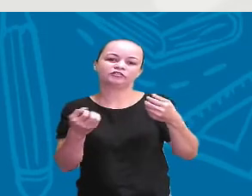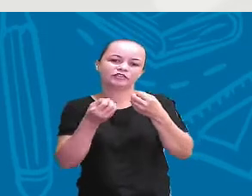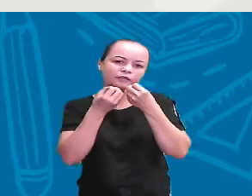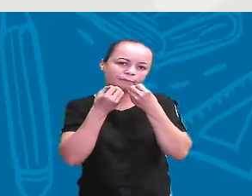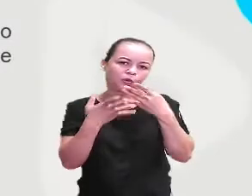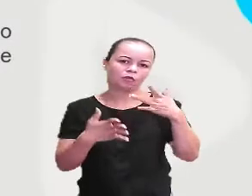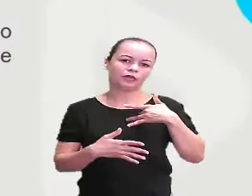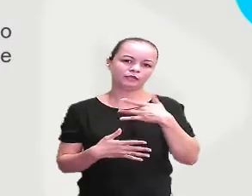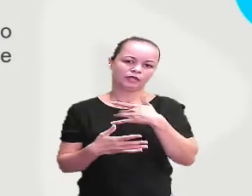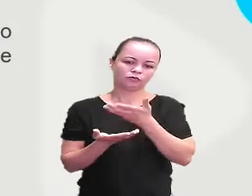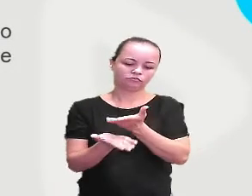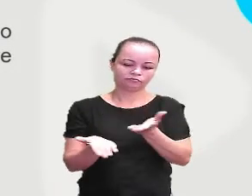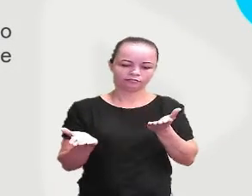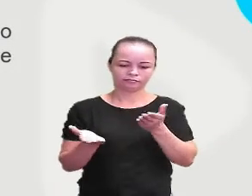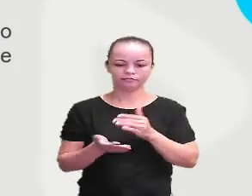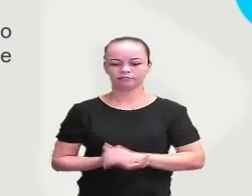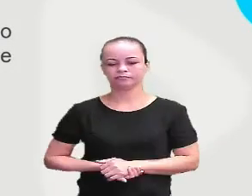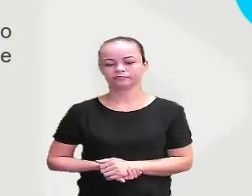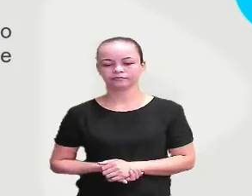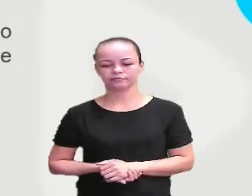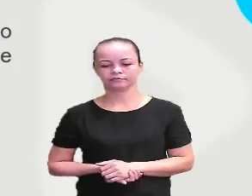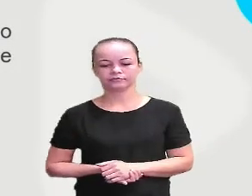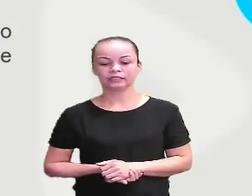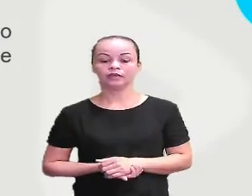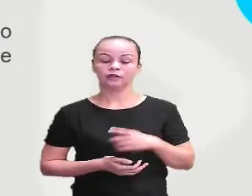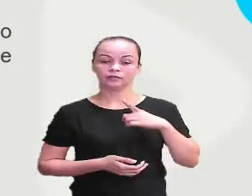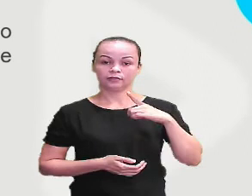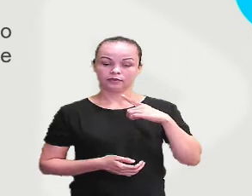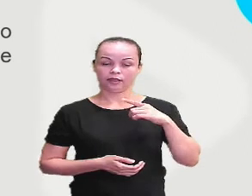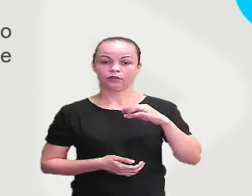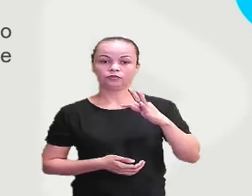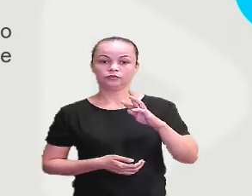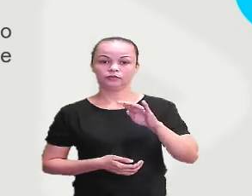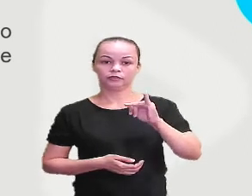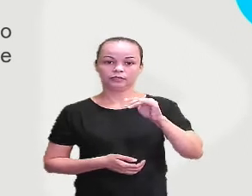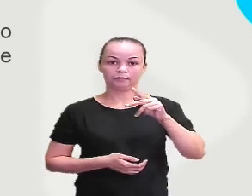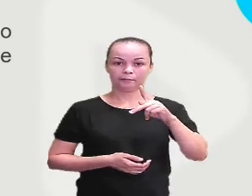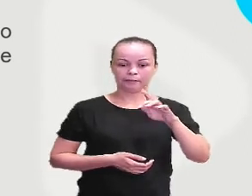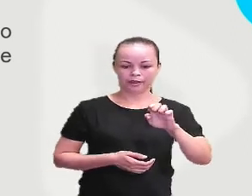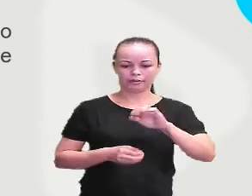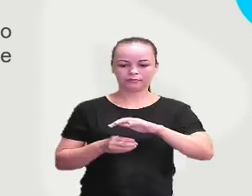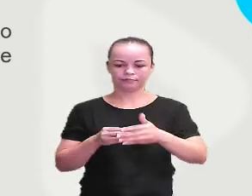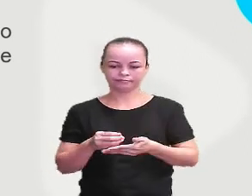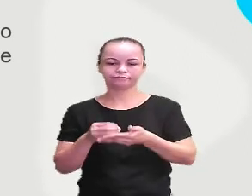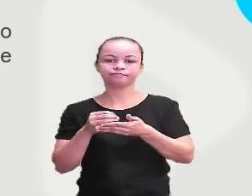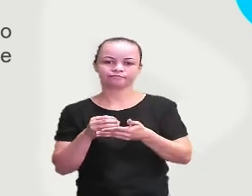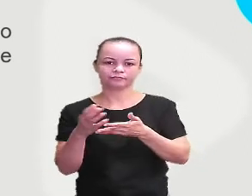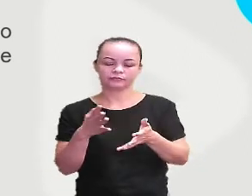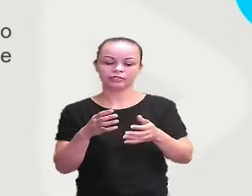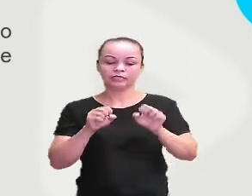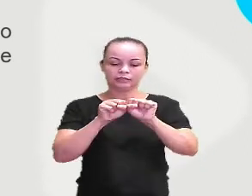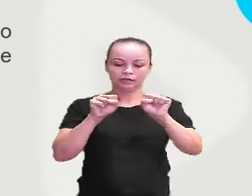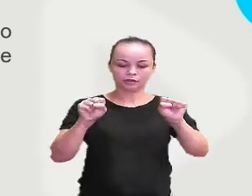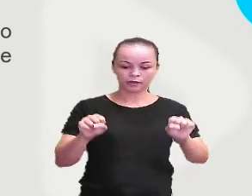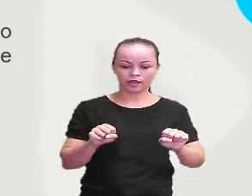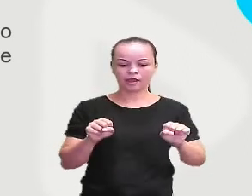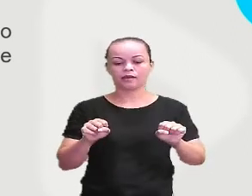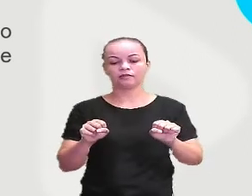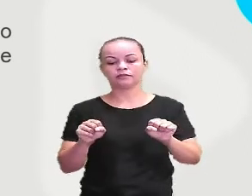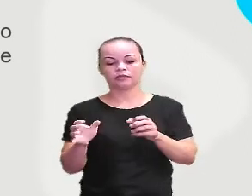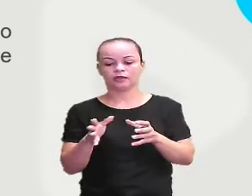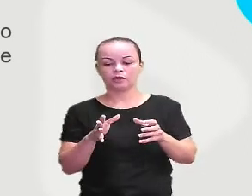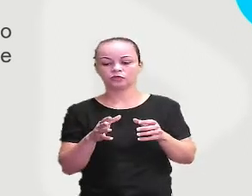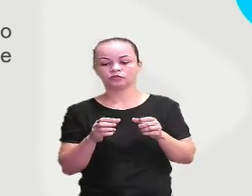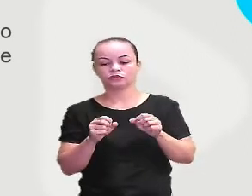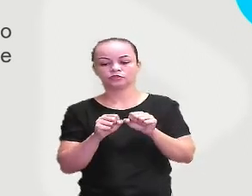Seguindo, eu tenho um tripé da sustentabilidade, certo? Que são as ações sociais, né? Engloba as pessoas e suas